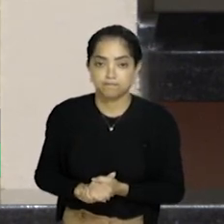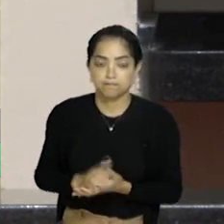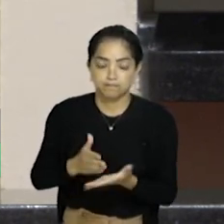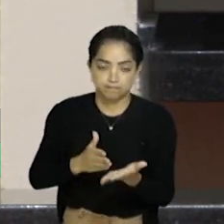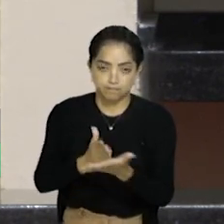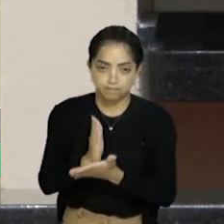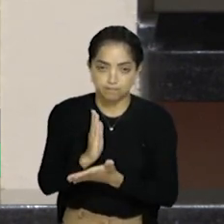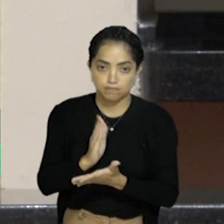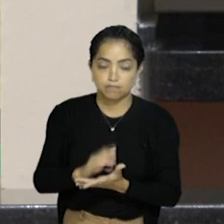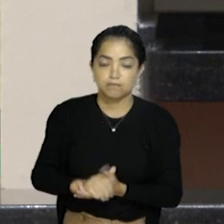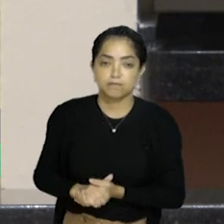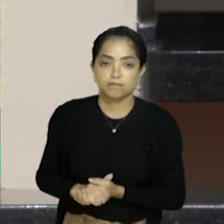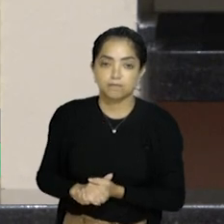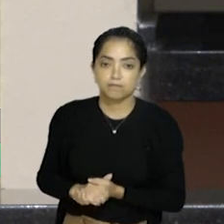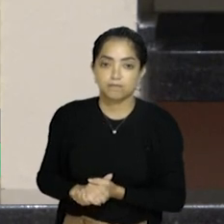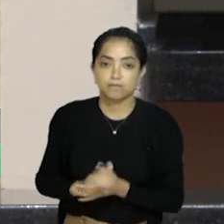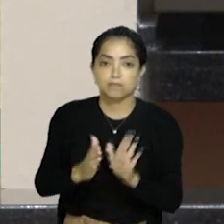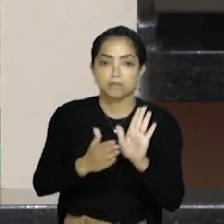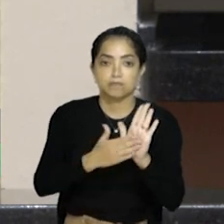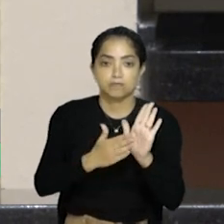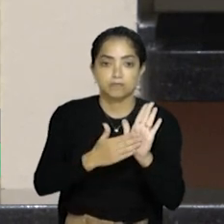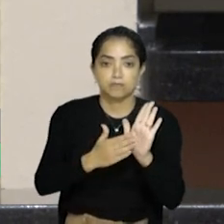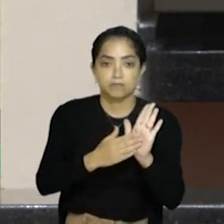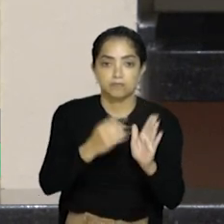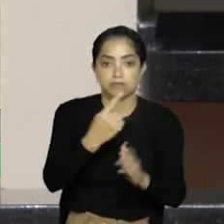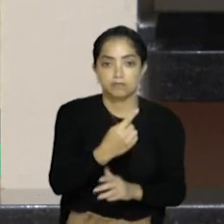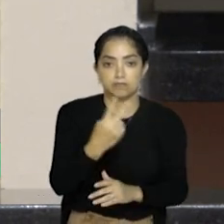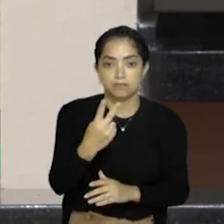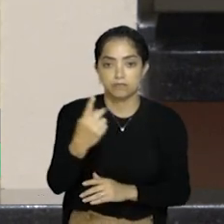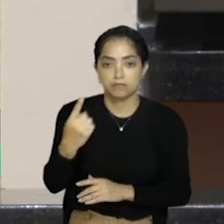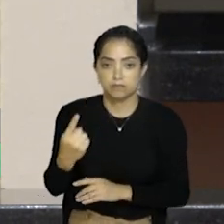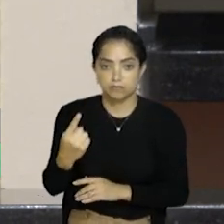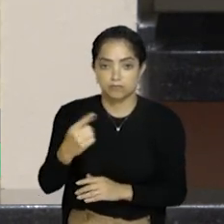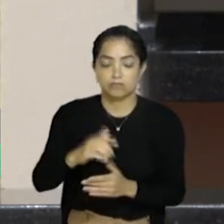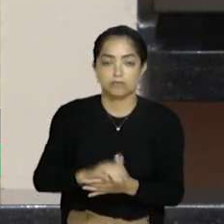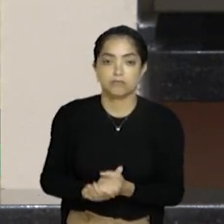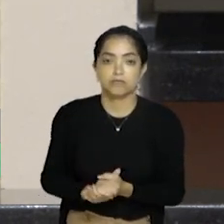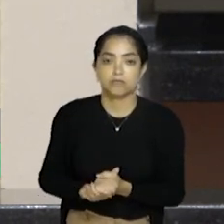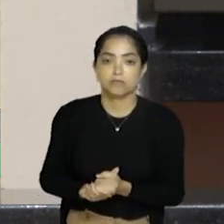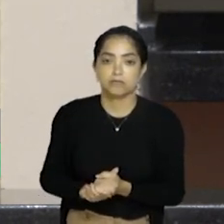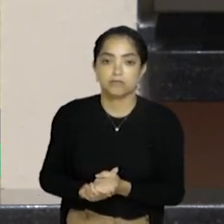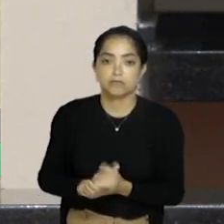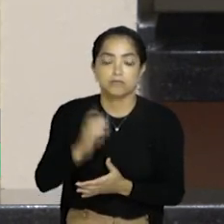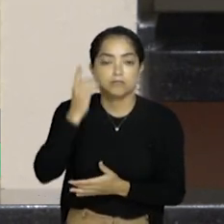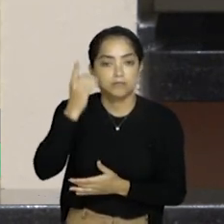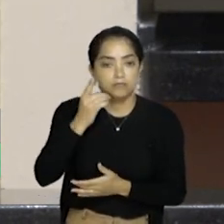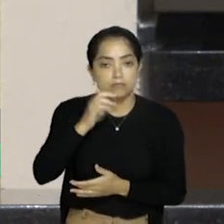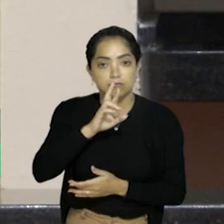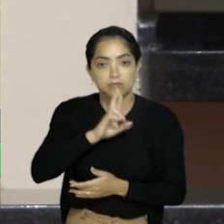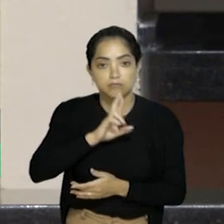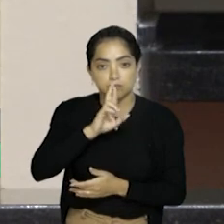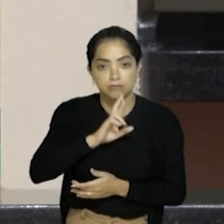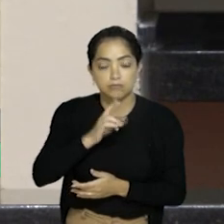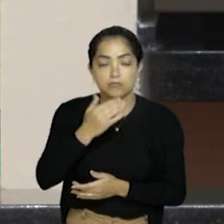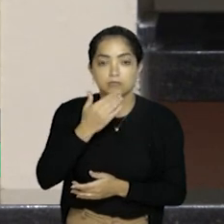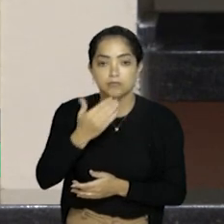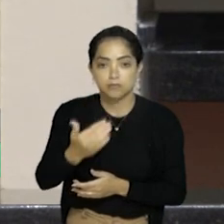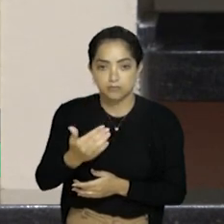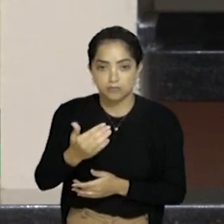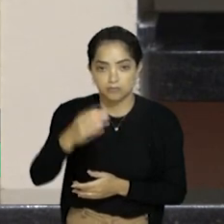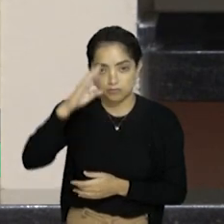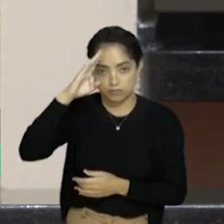aprovado proposição 121 Deputado Rodrigo solicitando